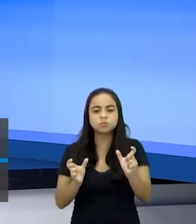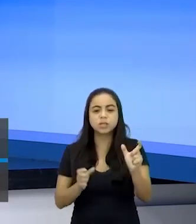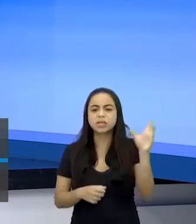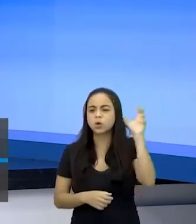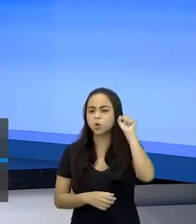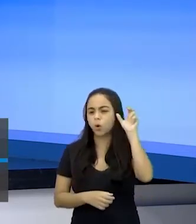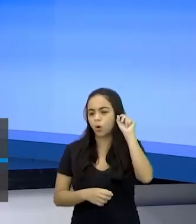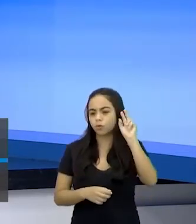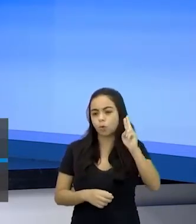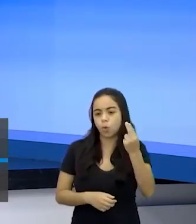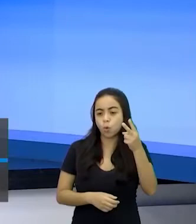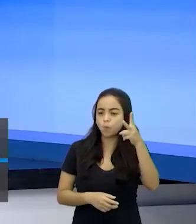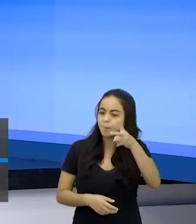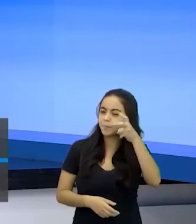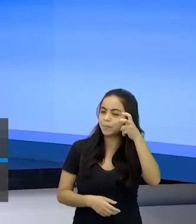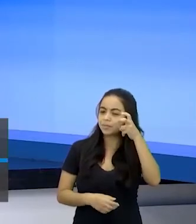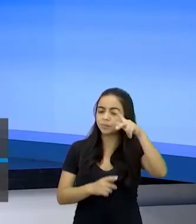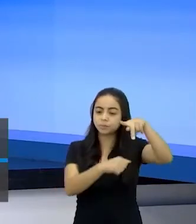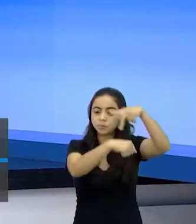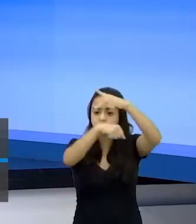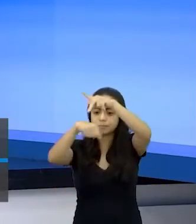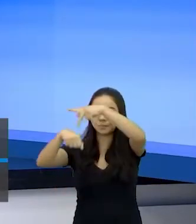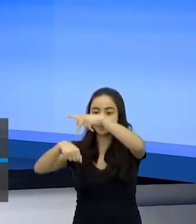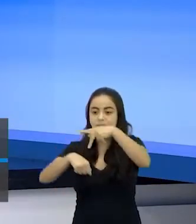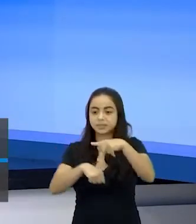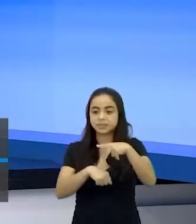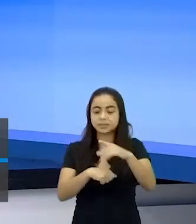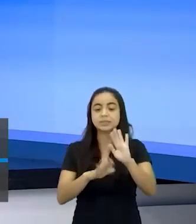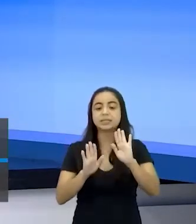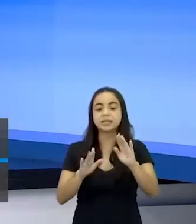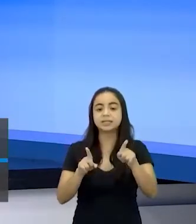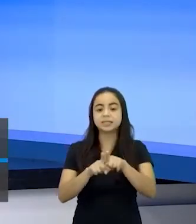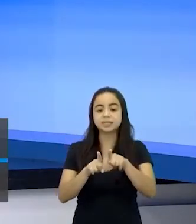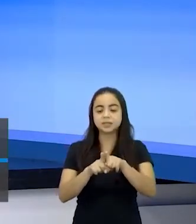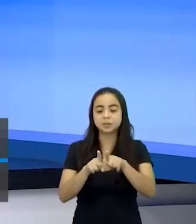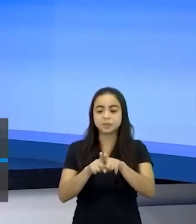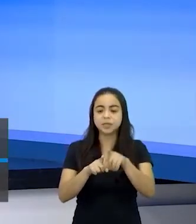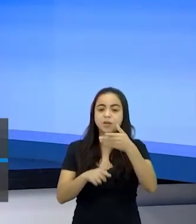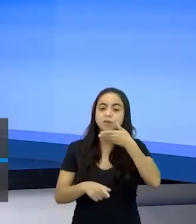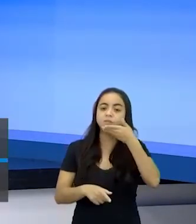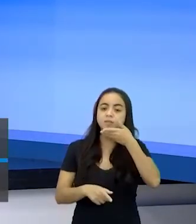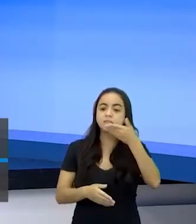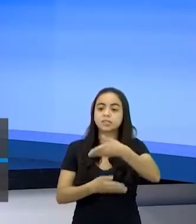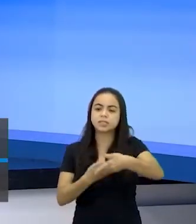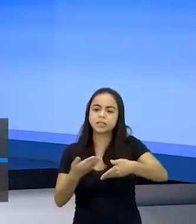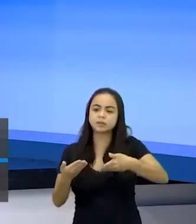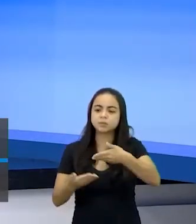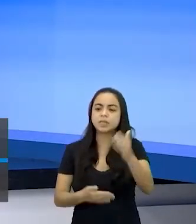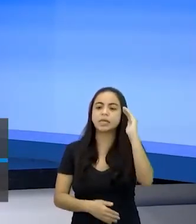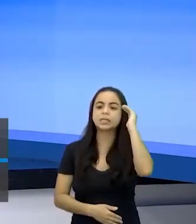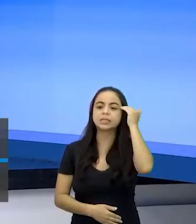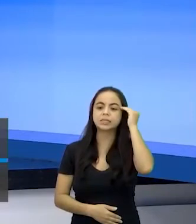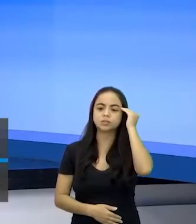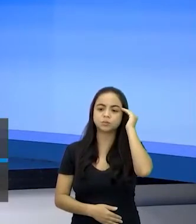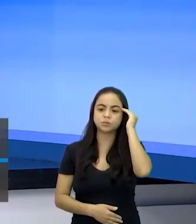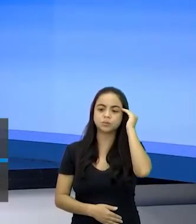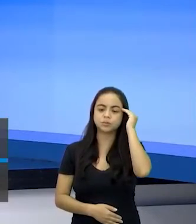ou leremos em outros países, e que de alguma forma também elas vão facilitar o nosso entendimento, Sim. né? Então,